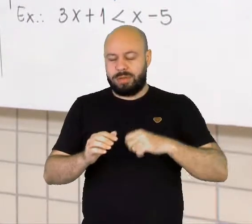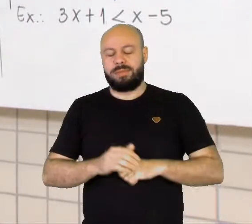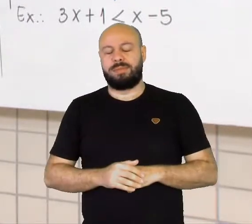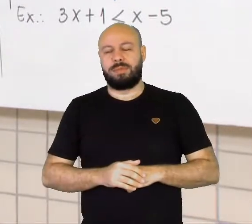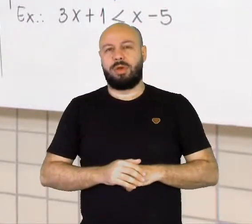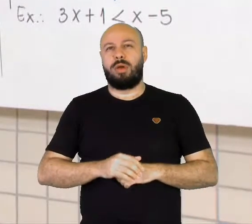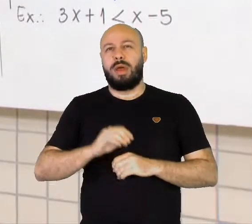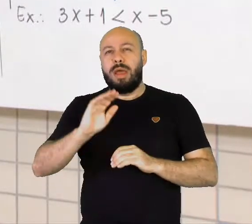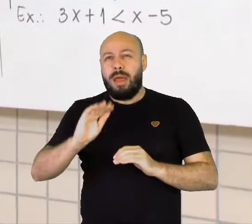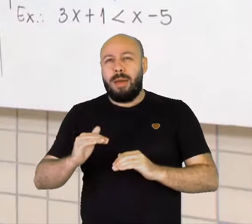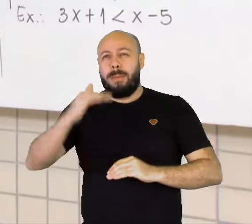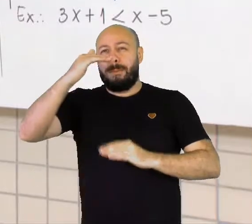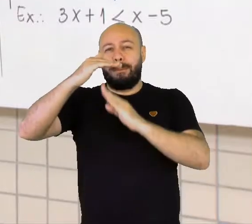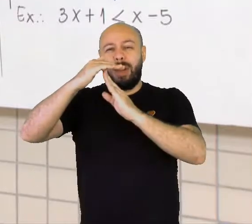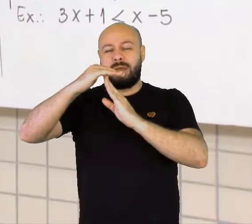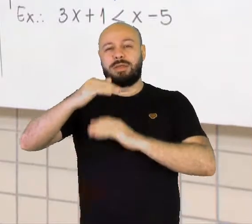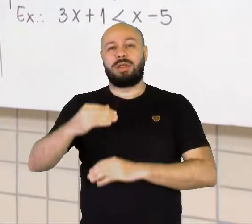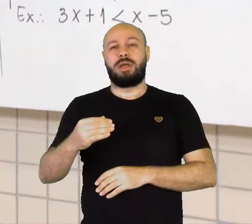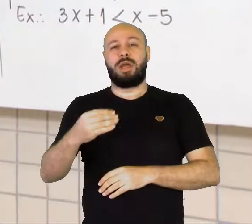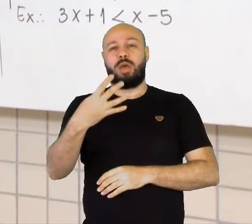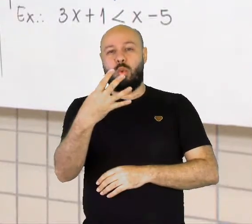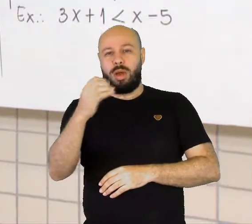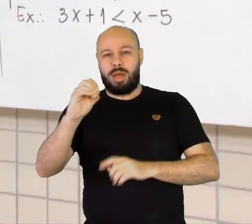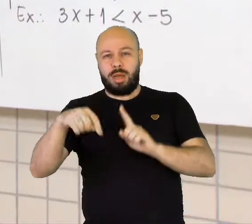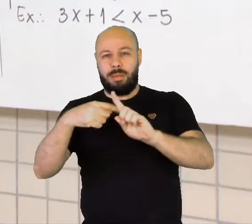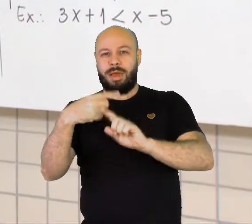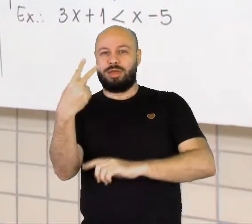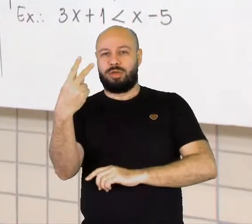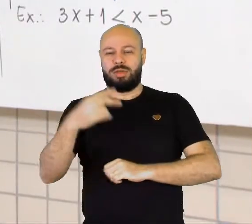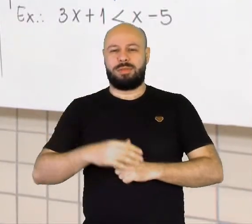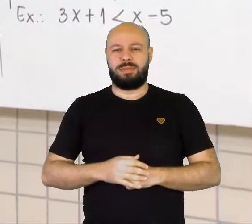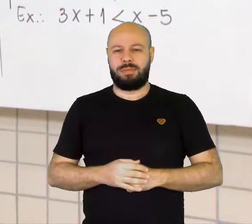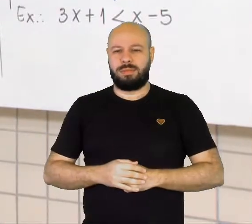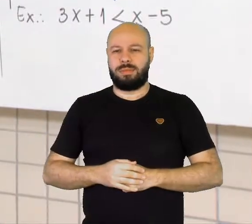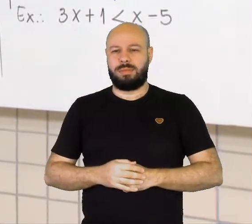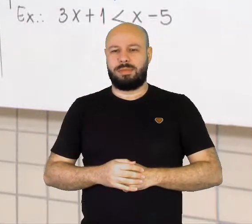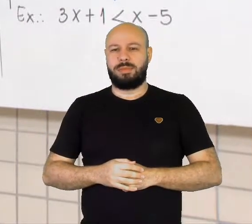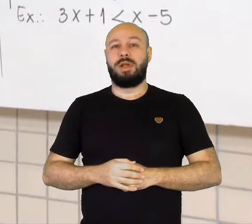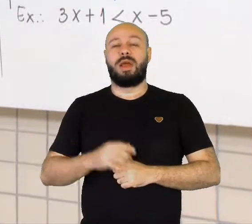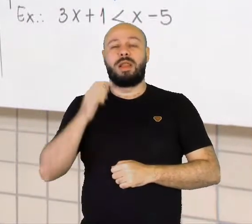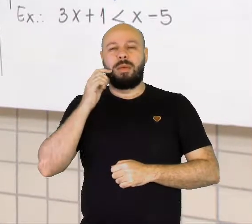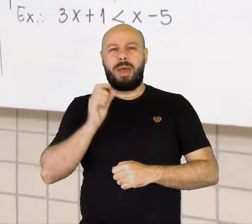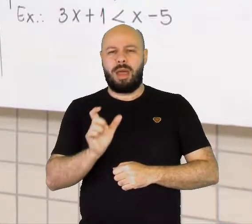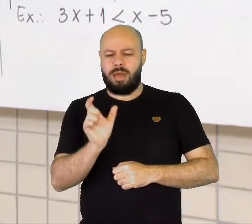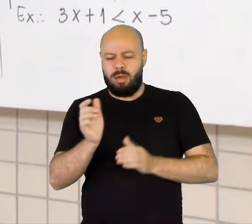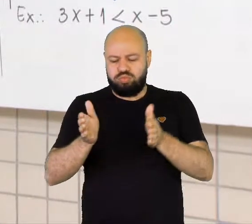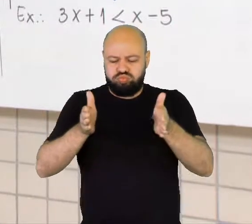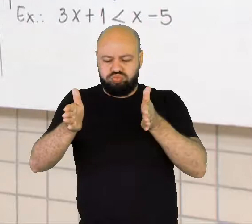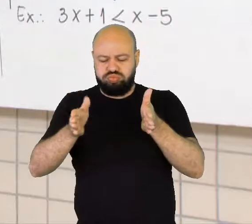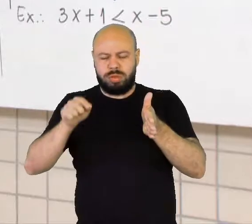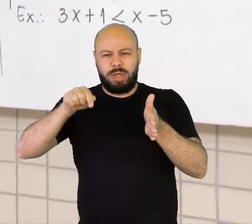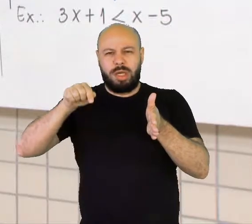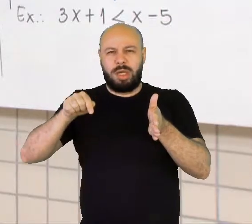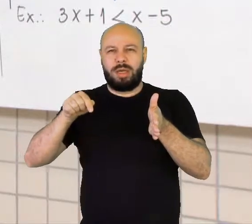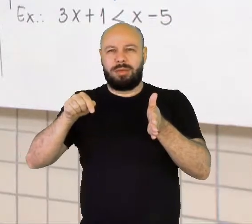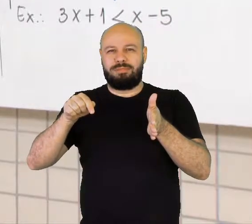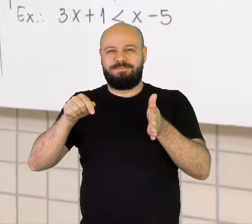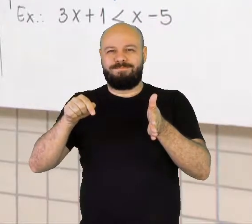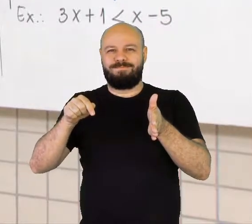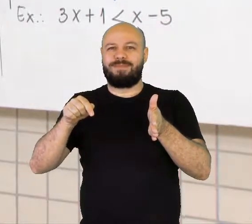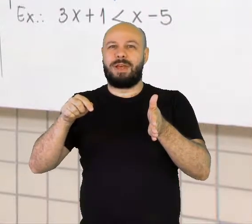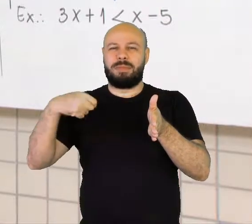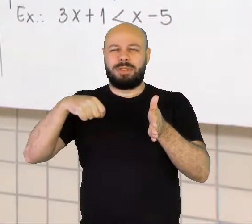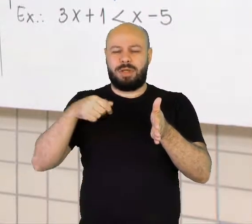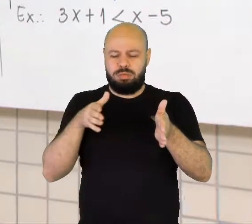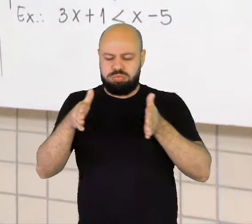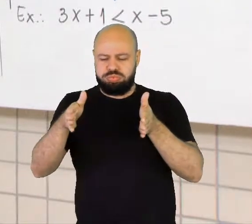mais 2. Então, o que eu sei? Eu sei que essa minha quantidade, a intenção de votos do candidato A, vai ter que estar